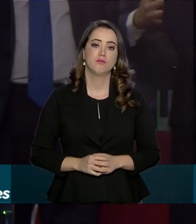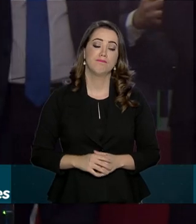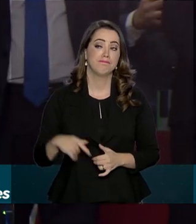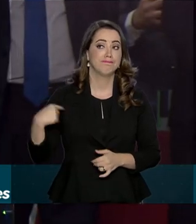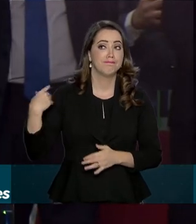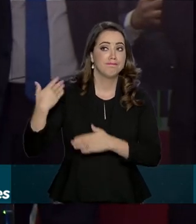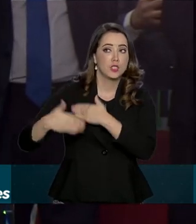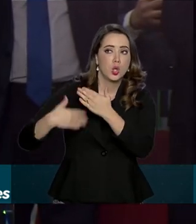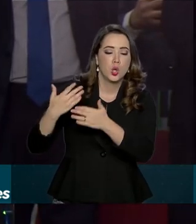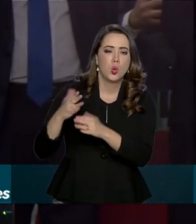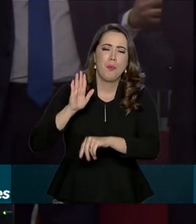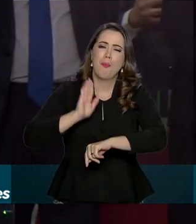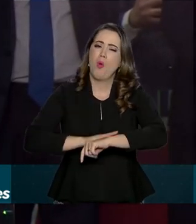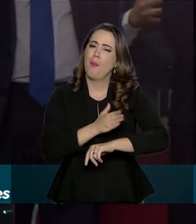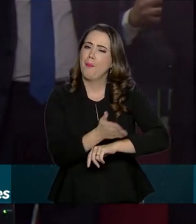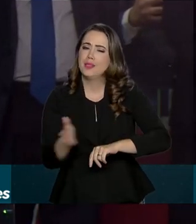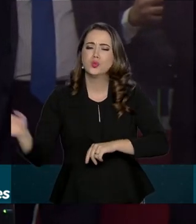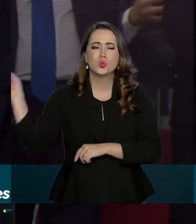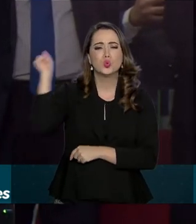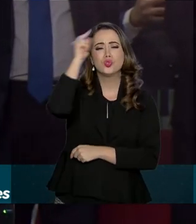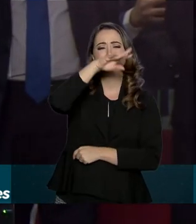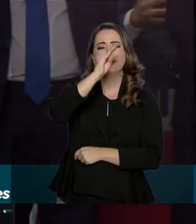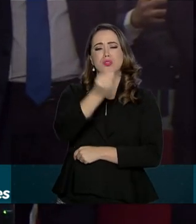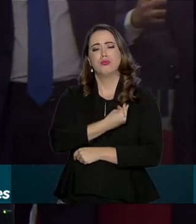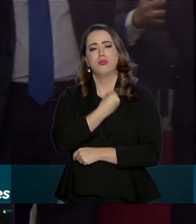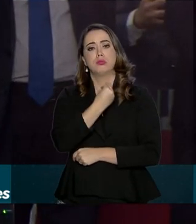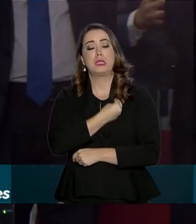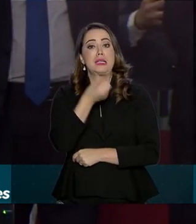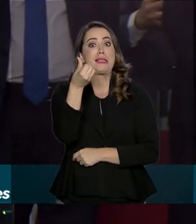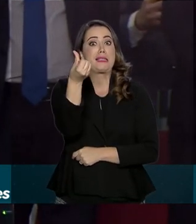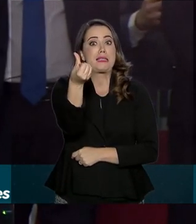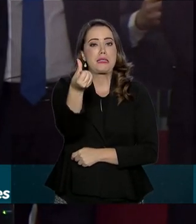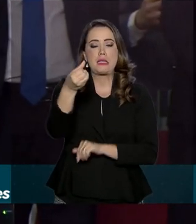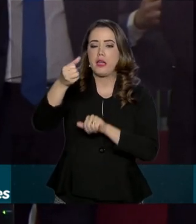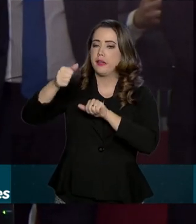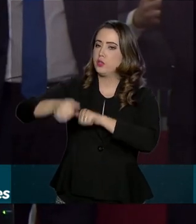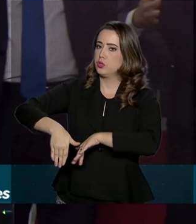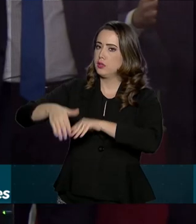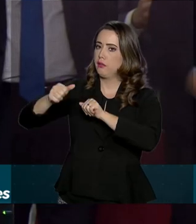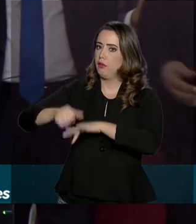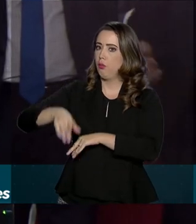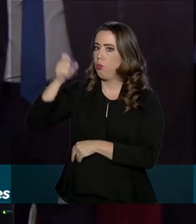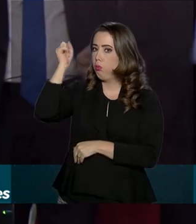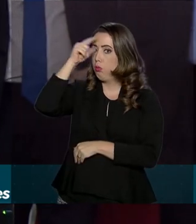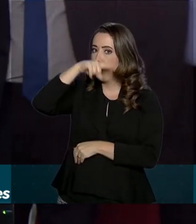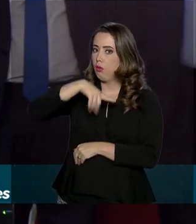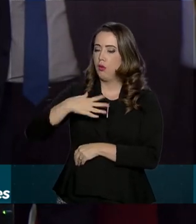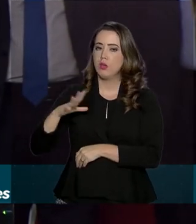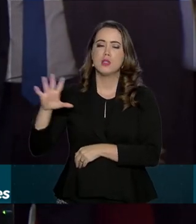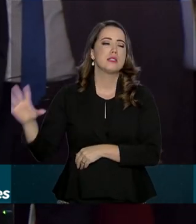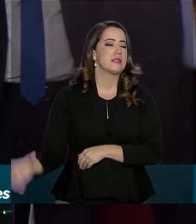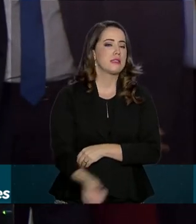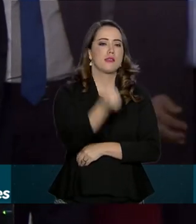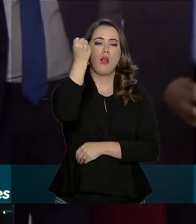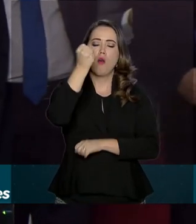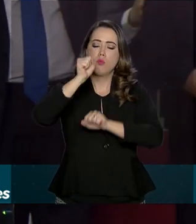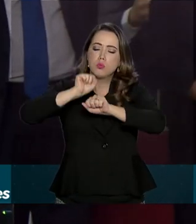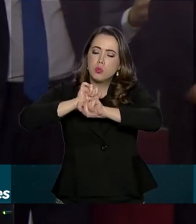Passei por um momento difícil na minha vida no dia 6 de setembro. Fui salvo por um